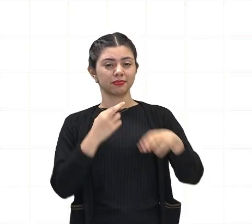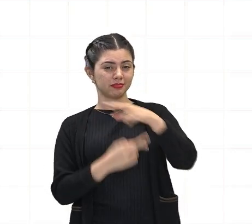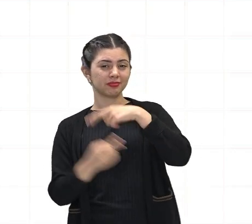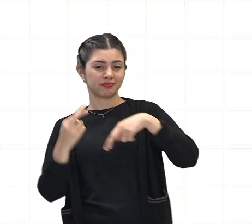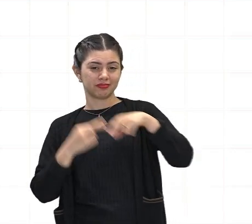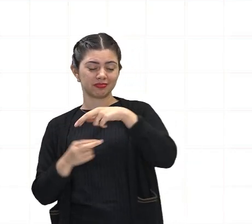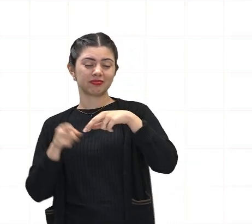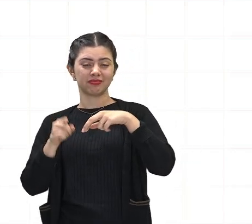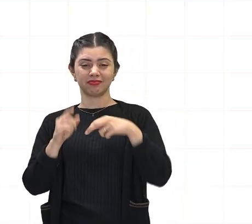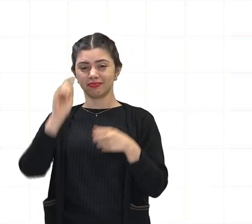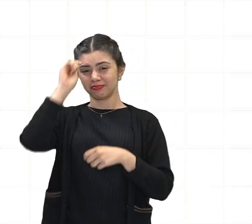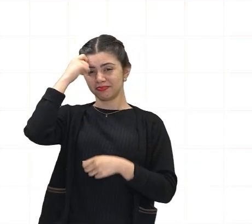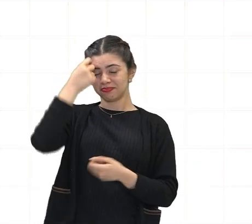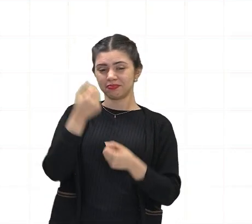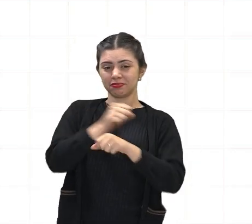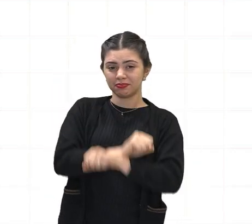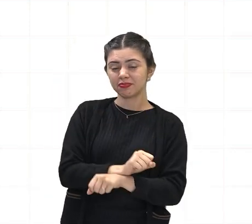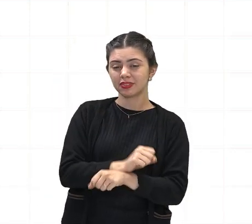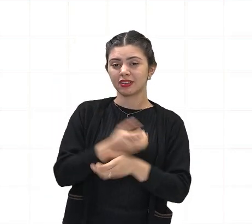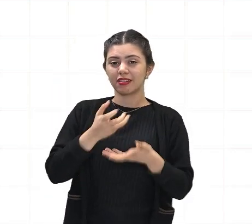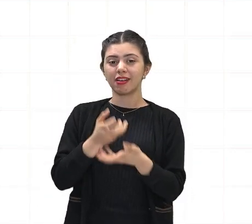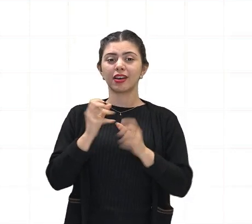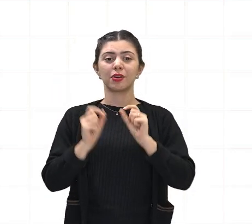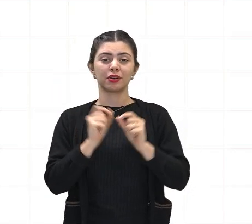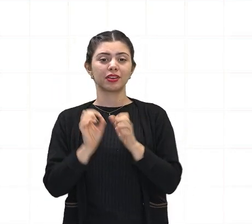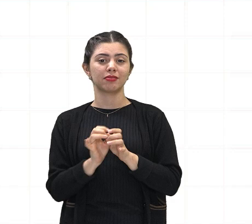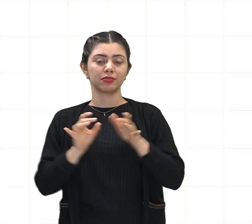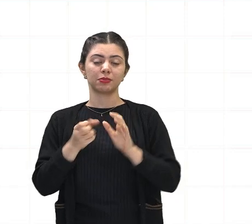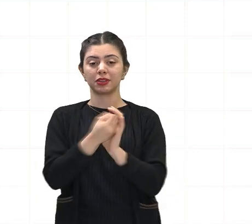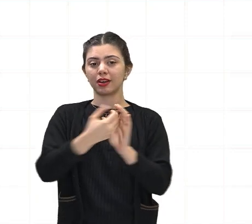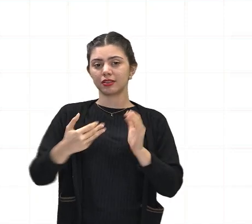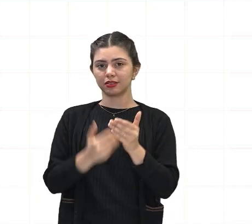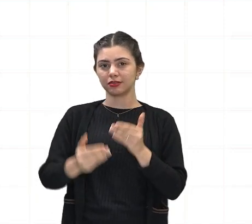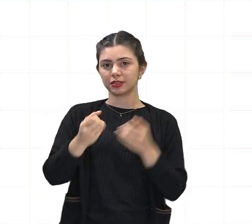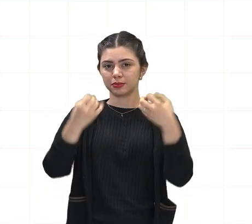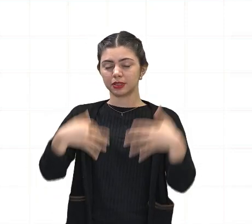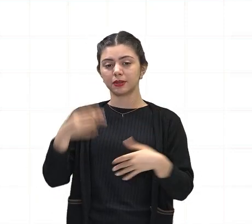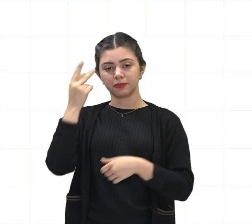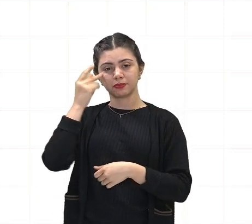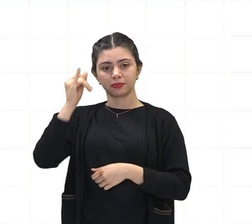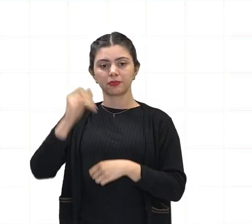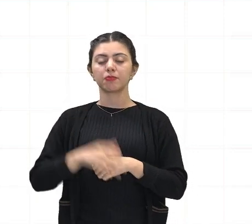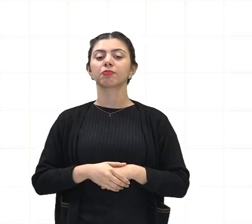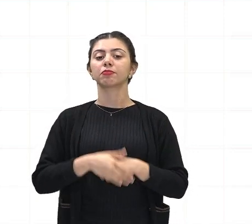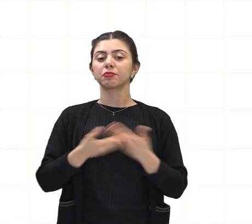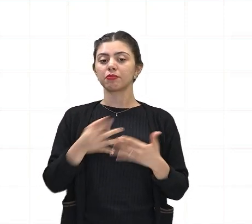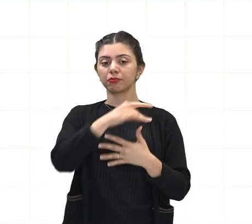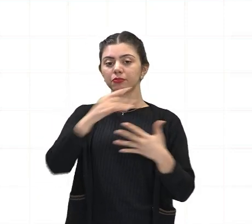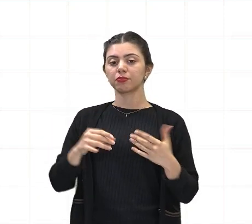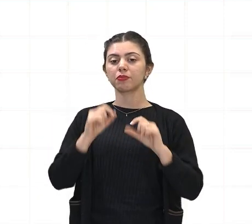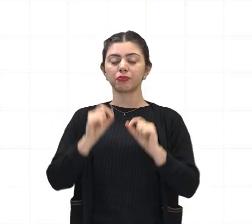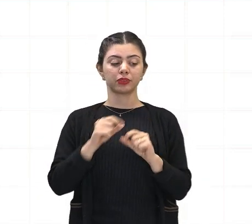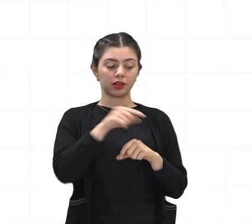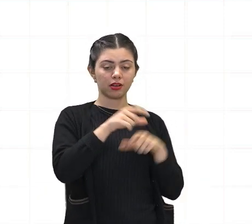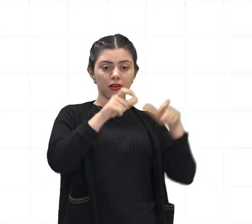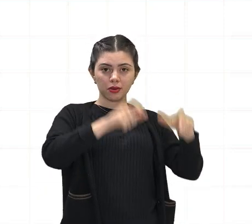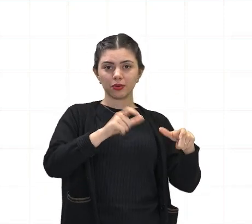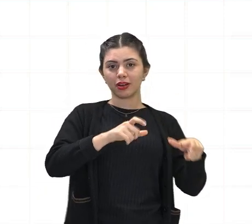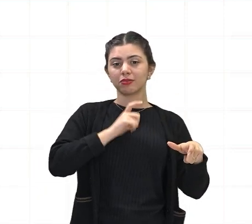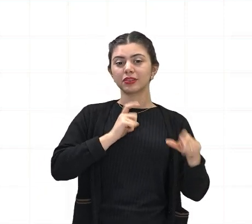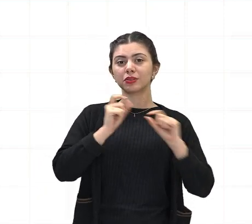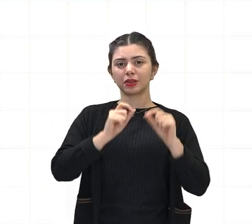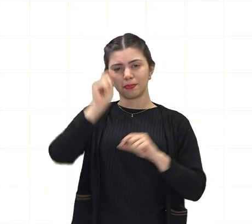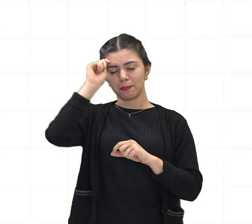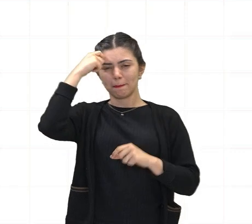e desdobramentos. O caso Haiti. Detalhamento. A Revolução dos Escravizados em São Domingos e